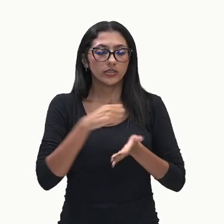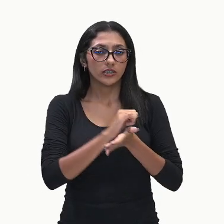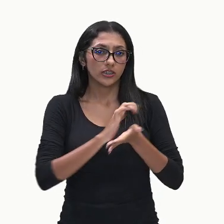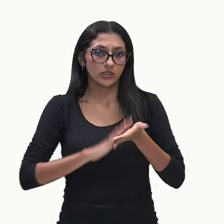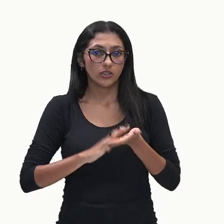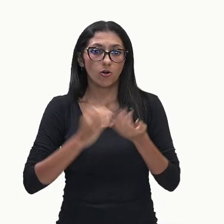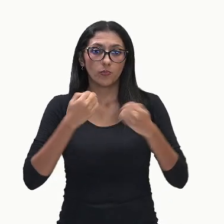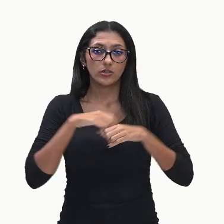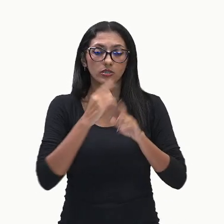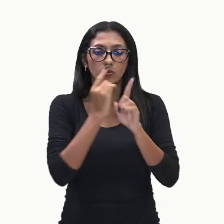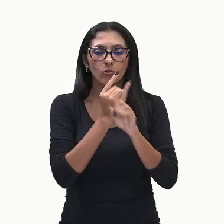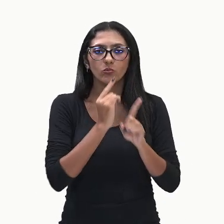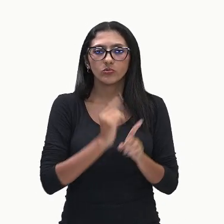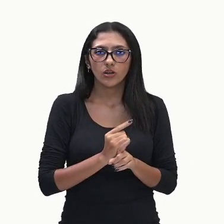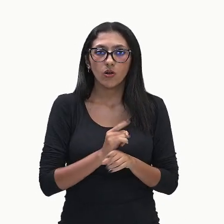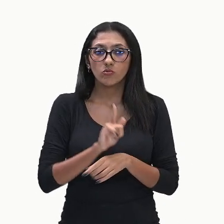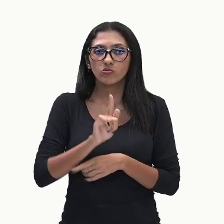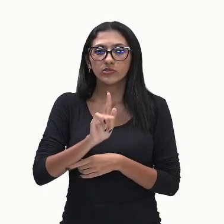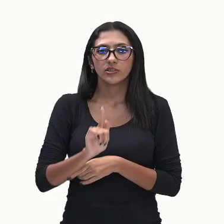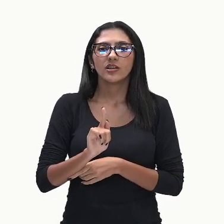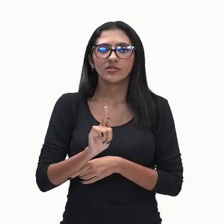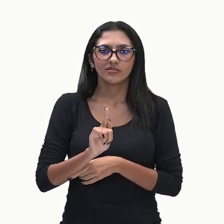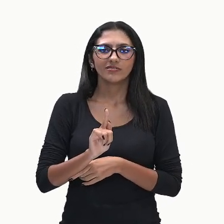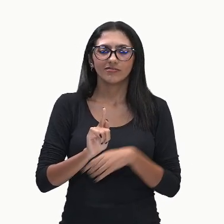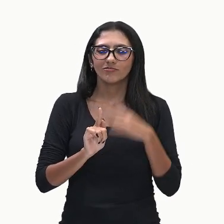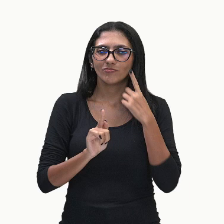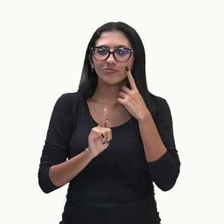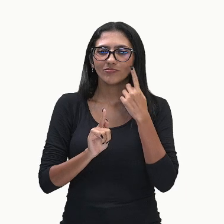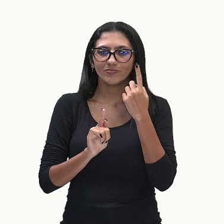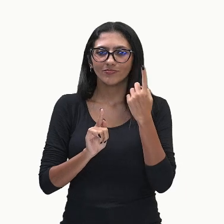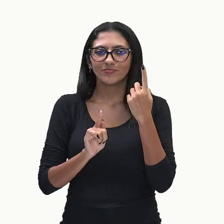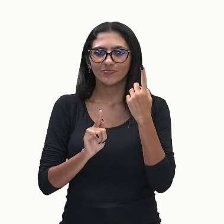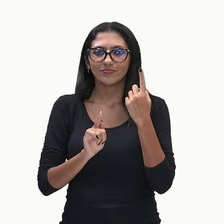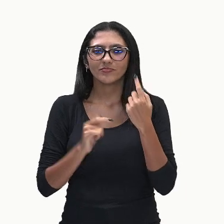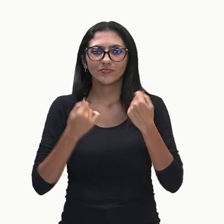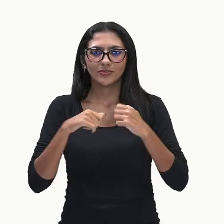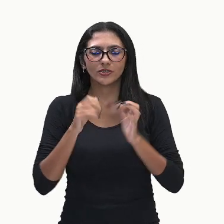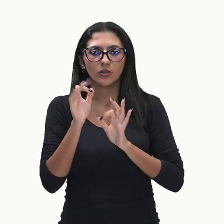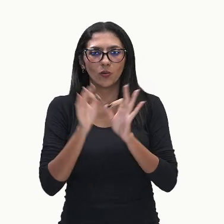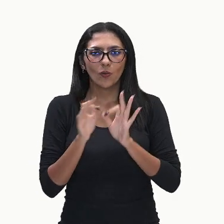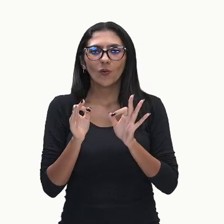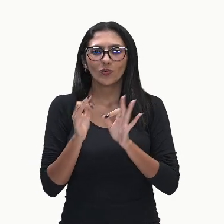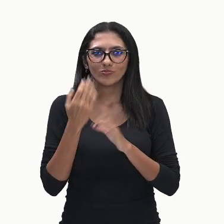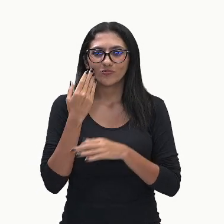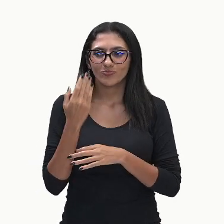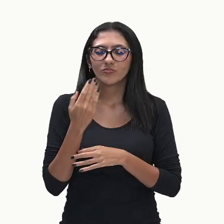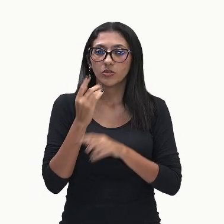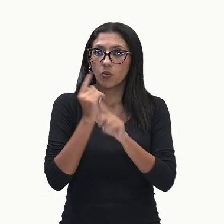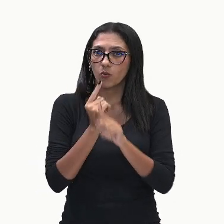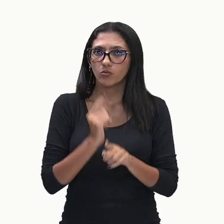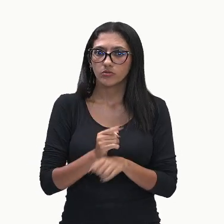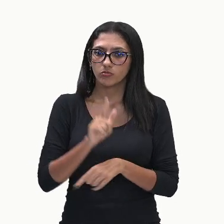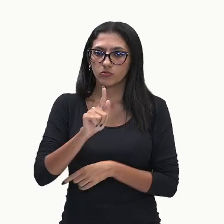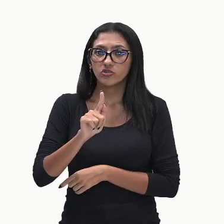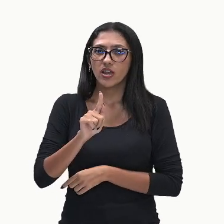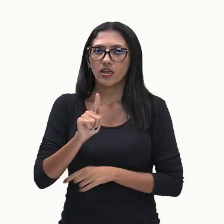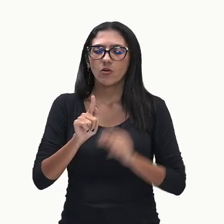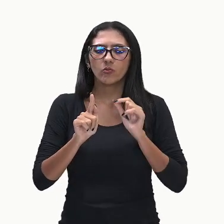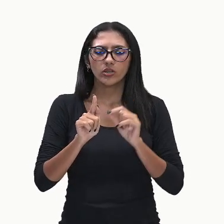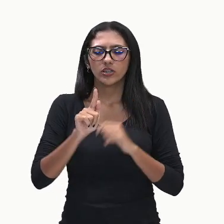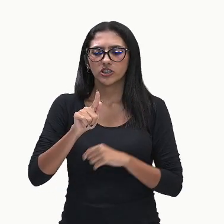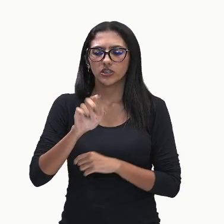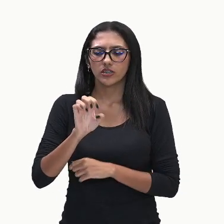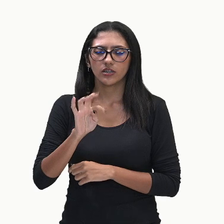G, né? Olha lá, determine a medida da geratriz. Nesse